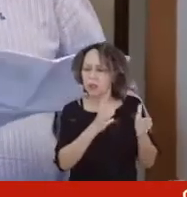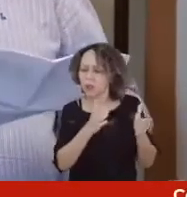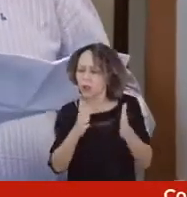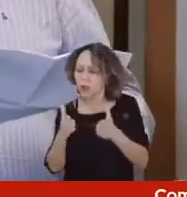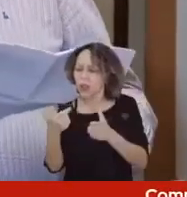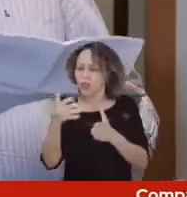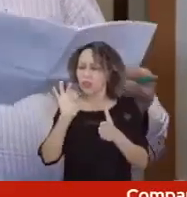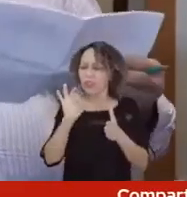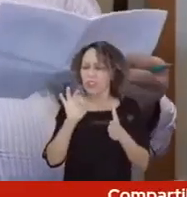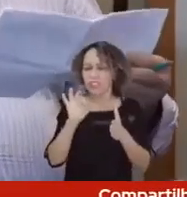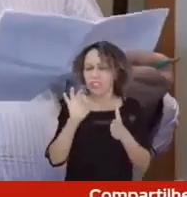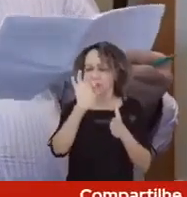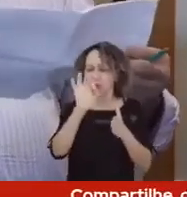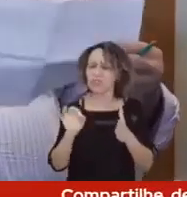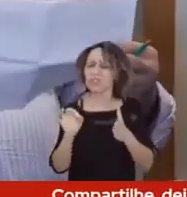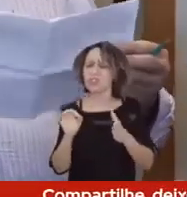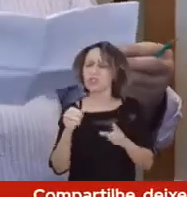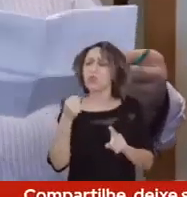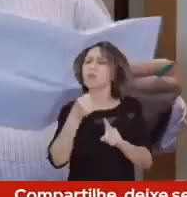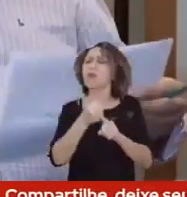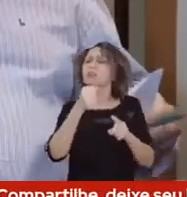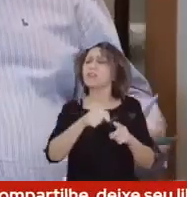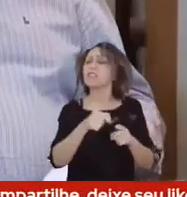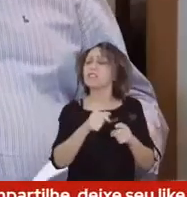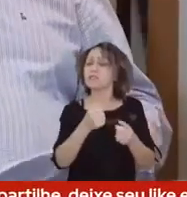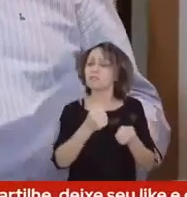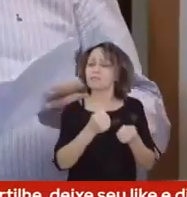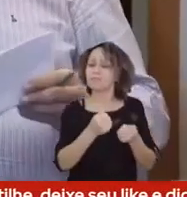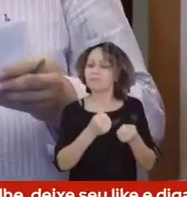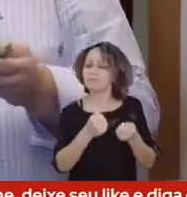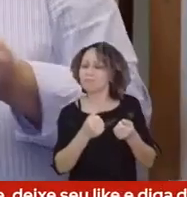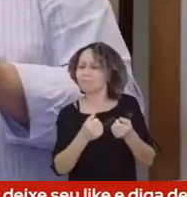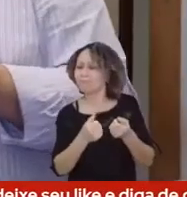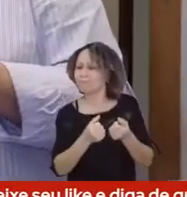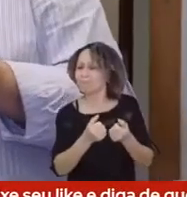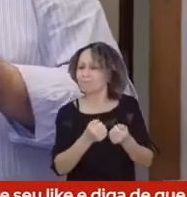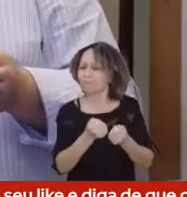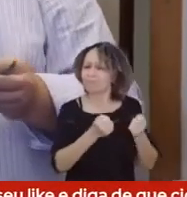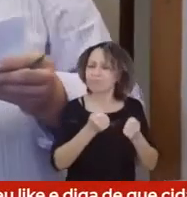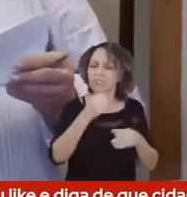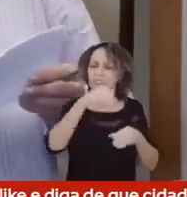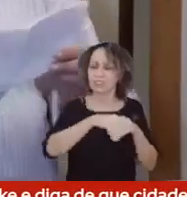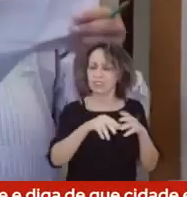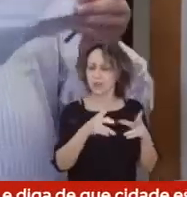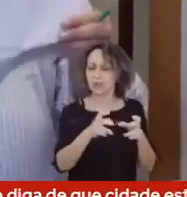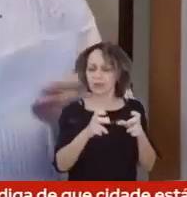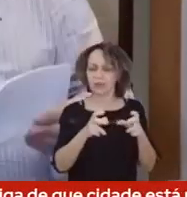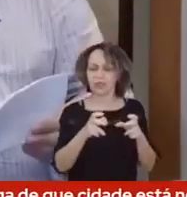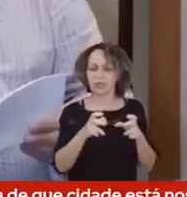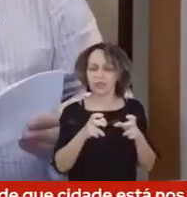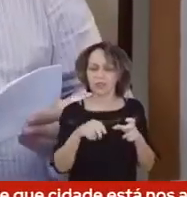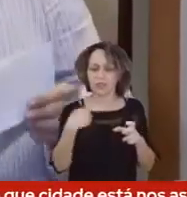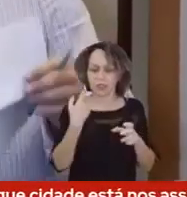da Petrobras? Tá? O impacto disso, já levando em conta, nosso cenário estimativo, é o seguinte, 20% de queda,